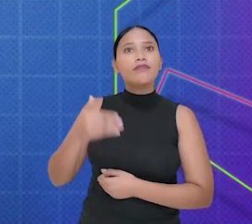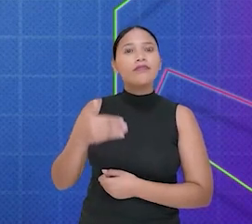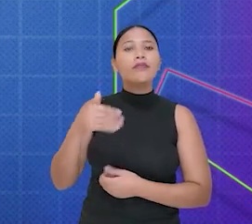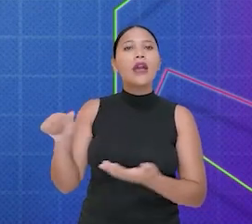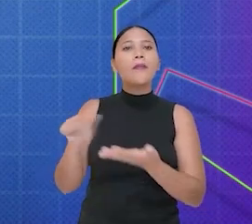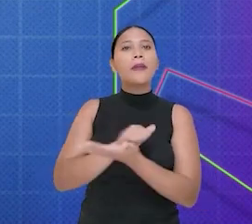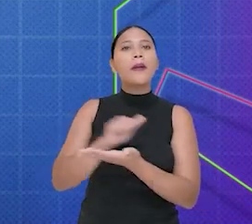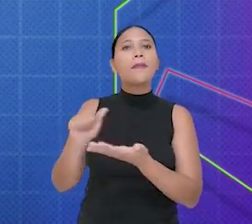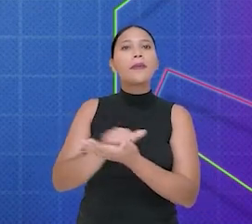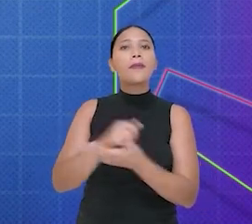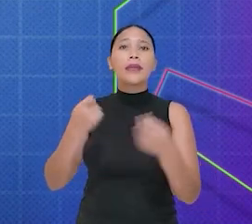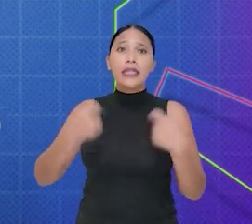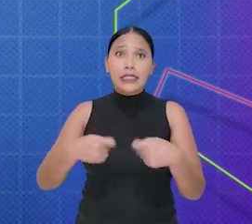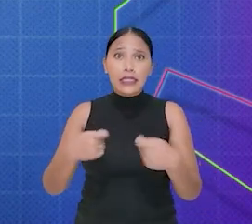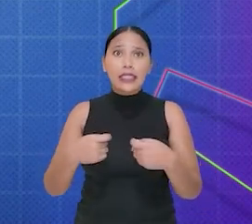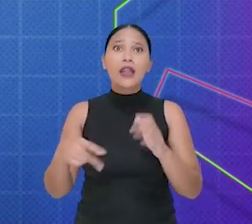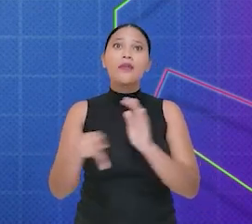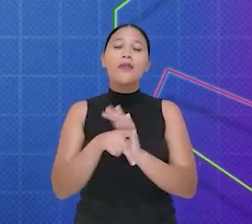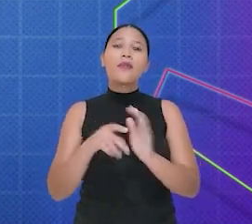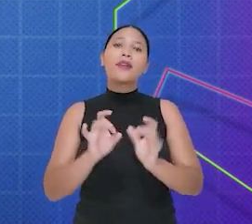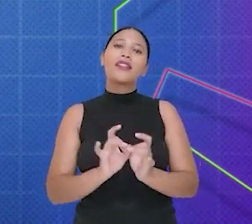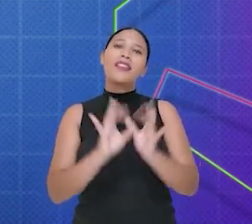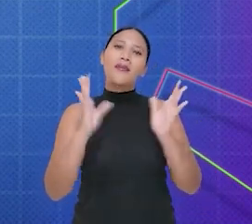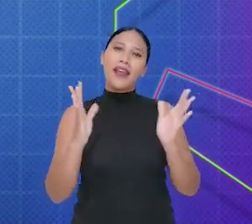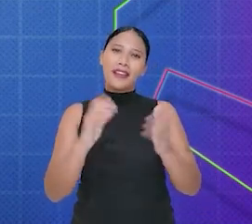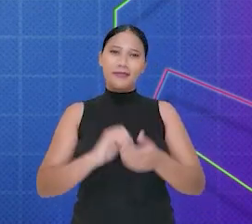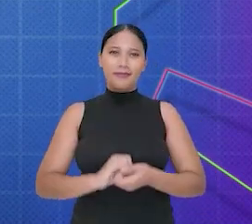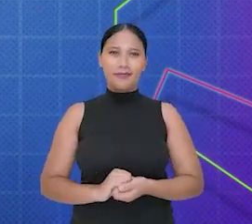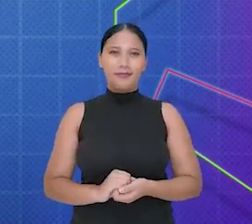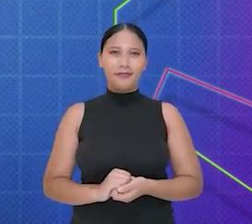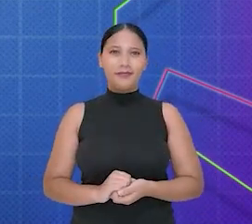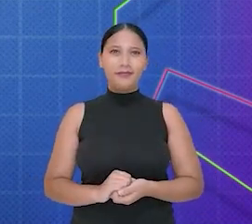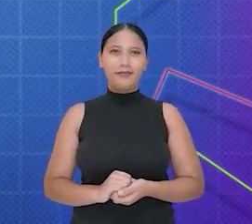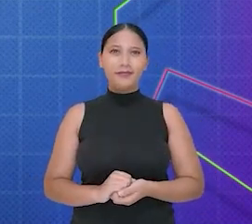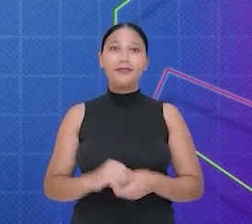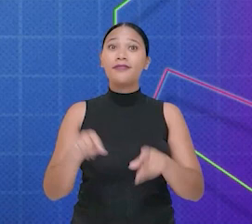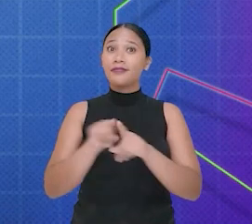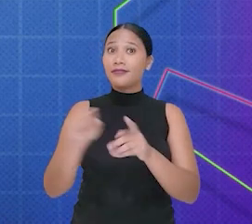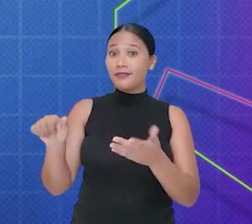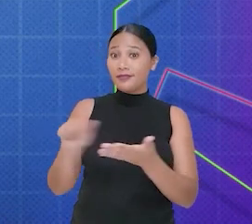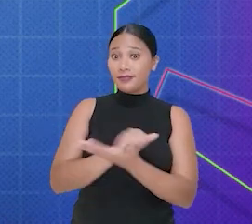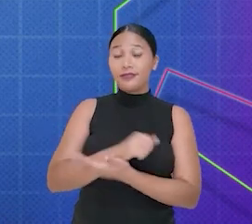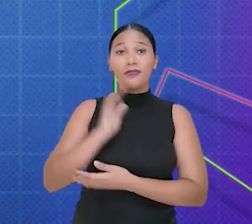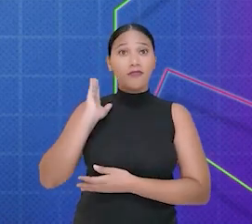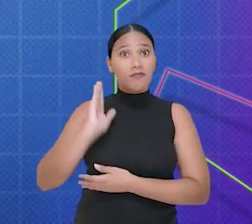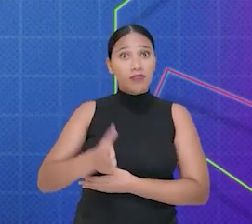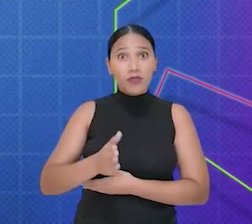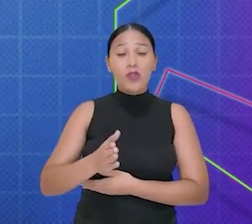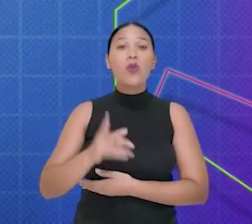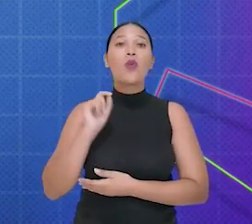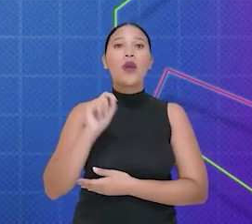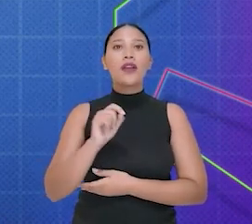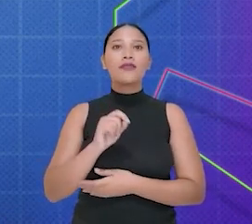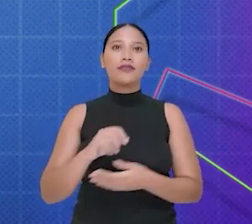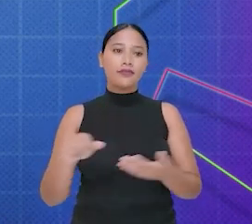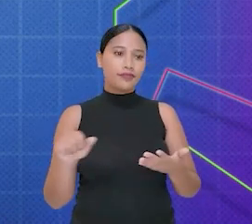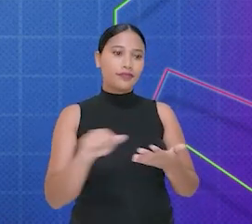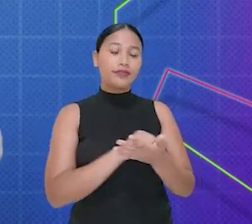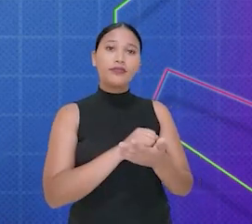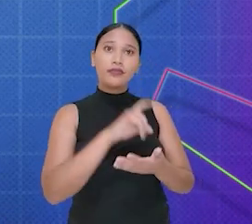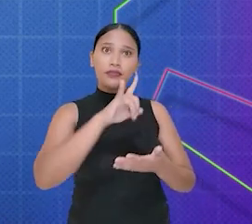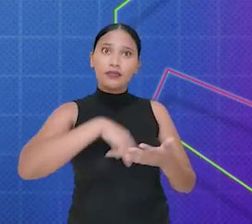lixeira regularmente e esvaziá-la quando necessário para liberar espaço de armazenamento. Exclua permanentemente